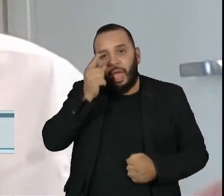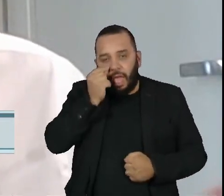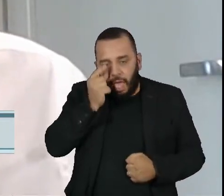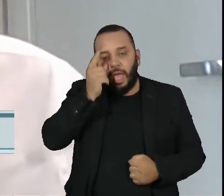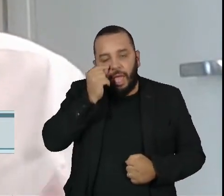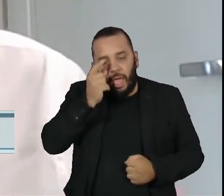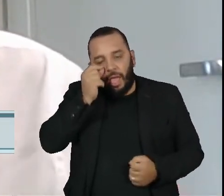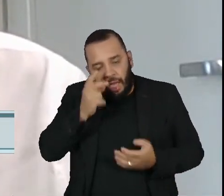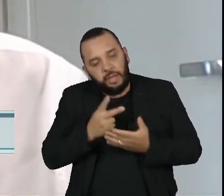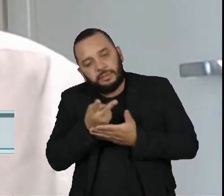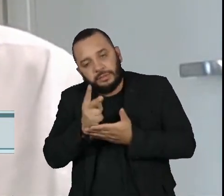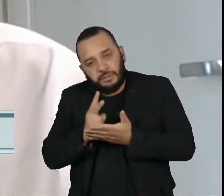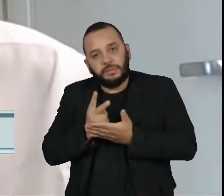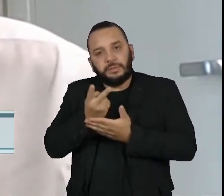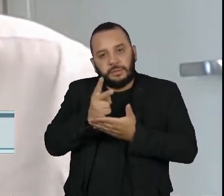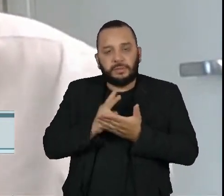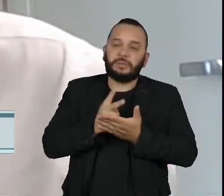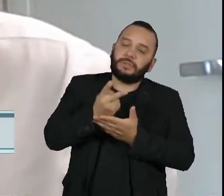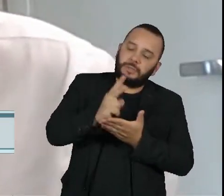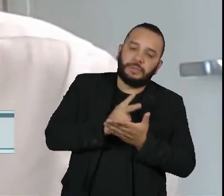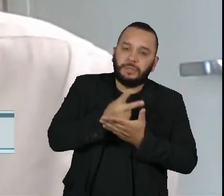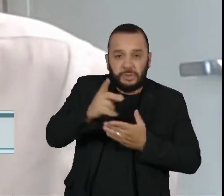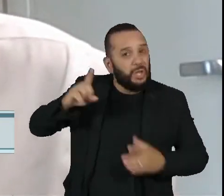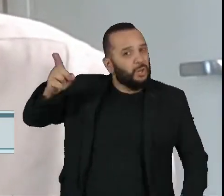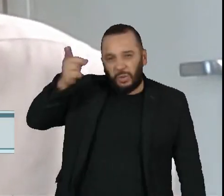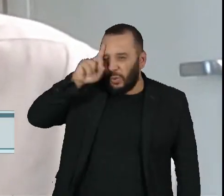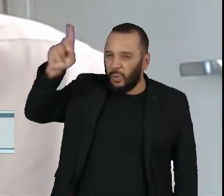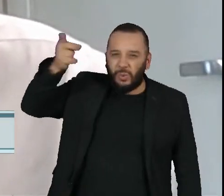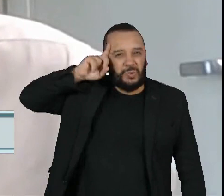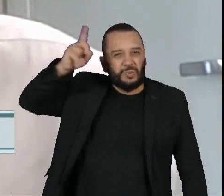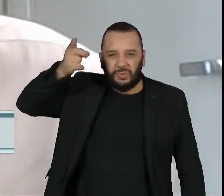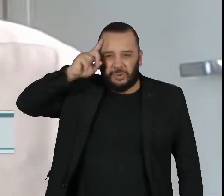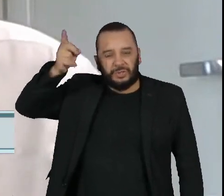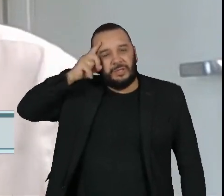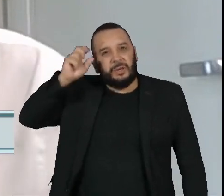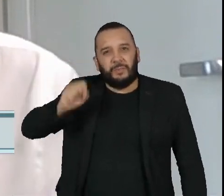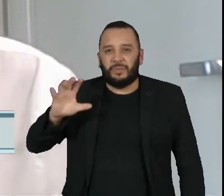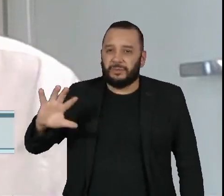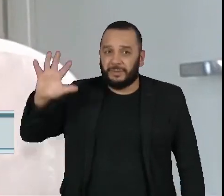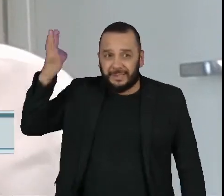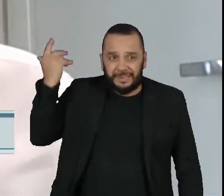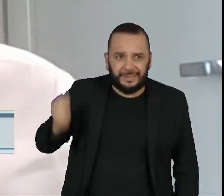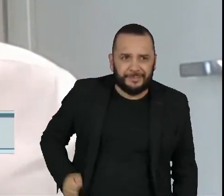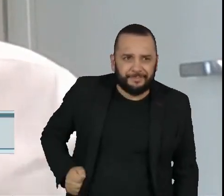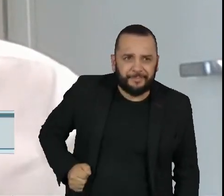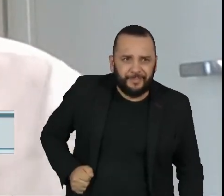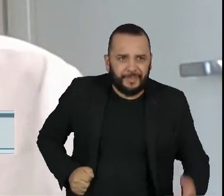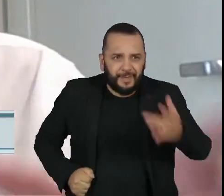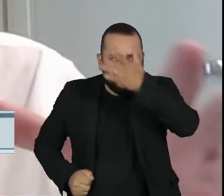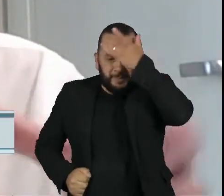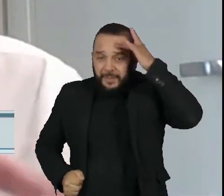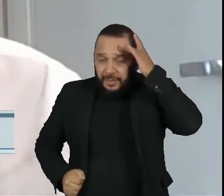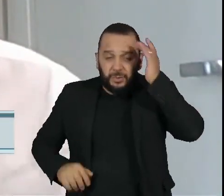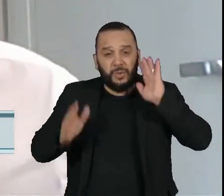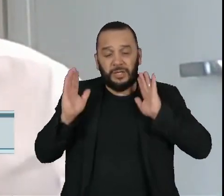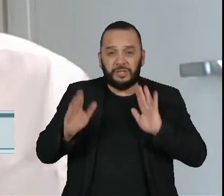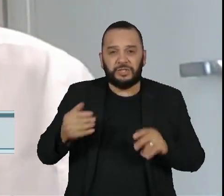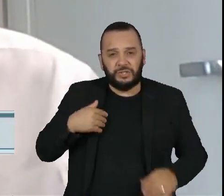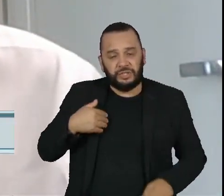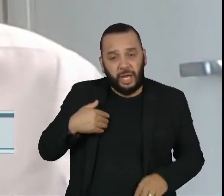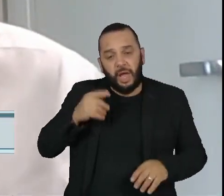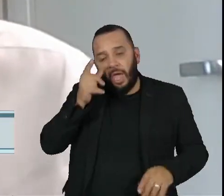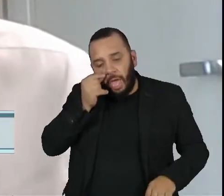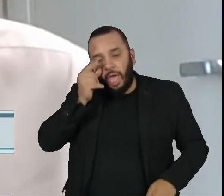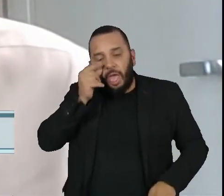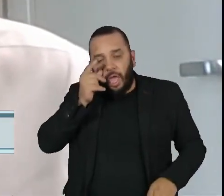fatores juntos fazem com que uma pessoa se torne cronicamente insônia. E uma vez que a pessoa é insônia, o corpo inteiro